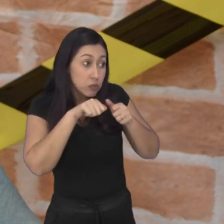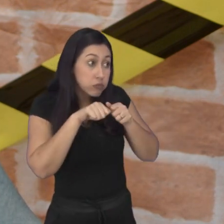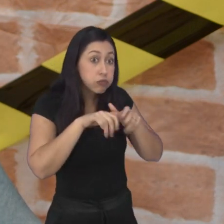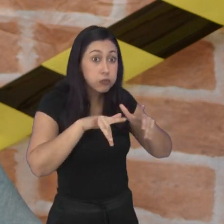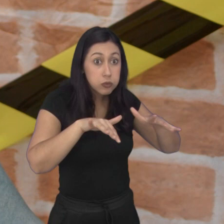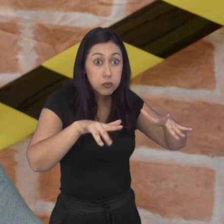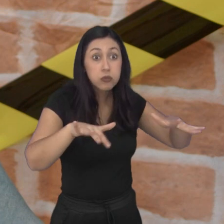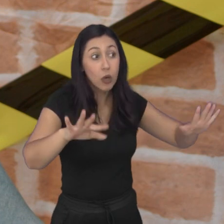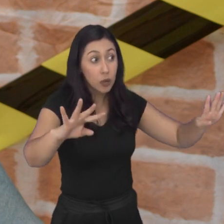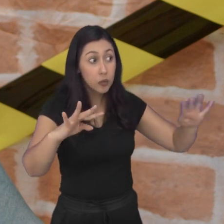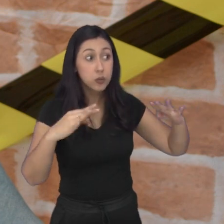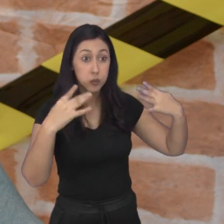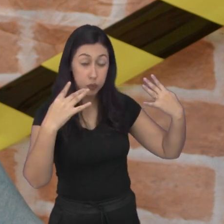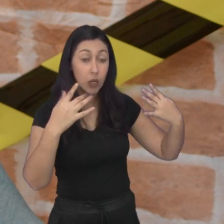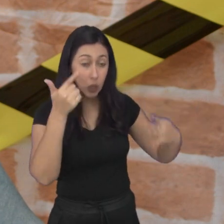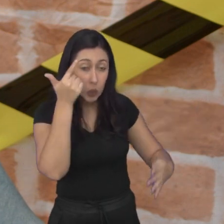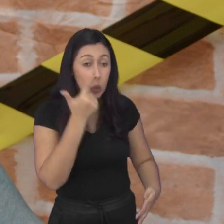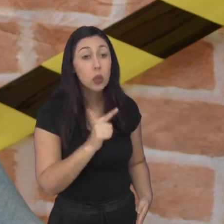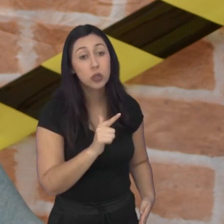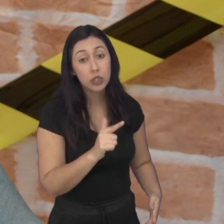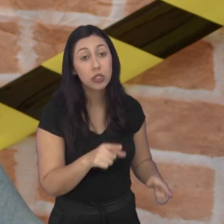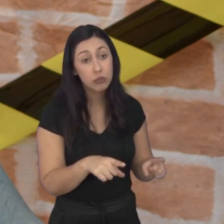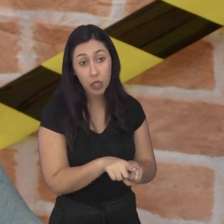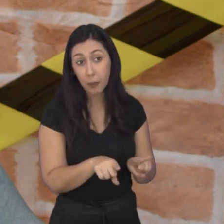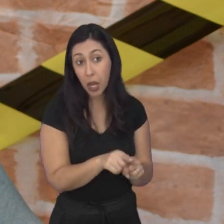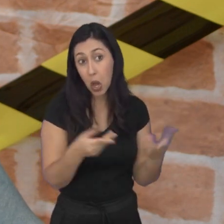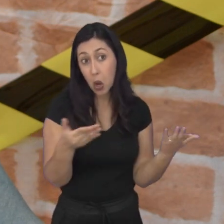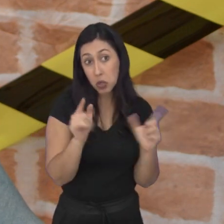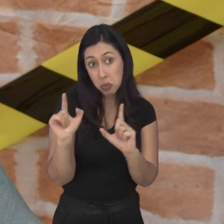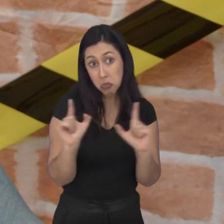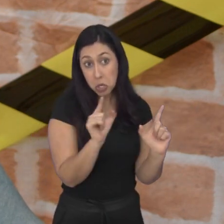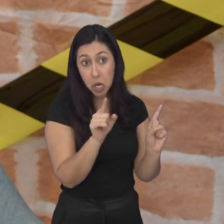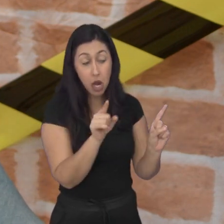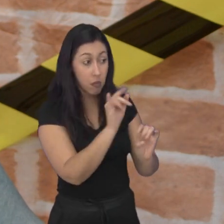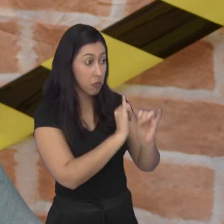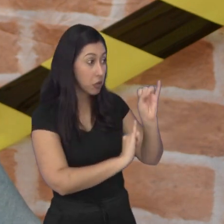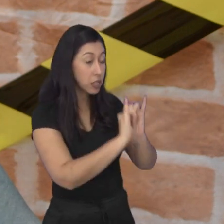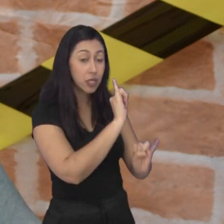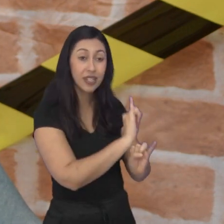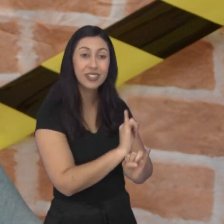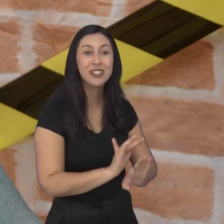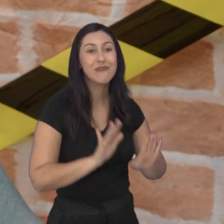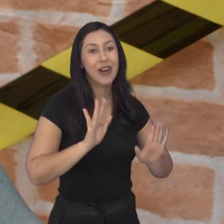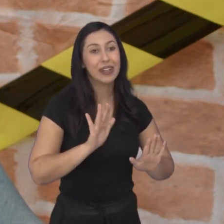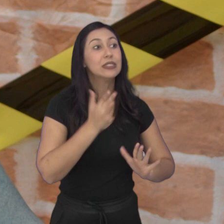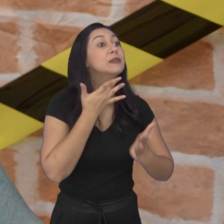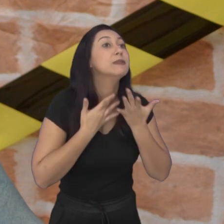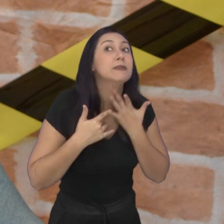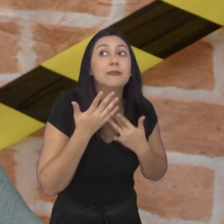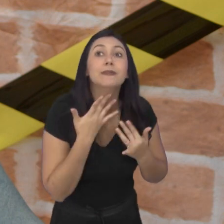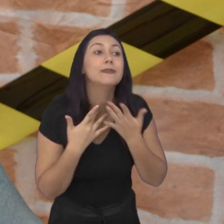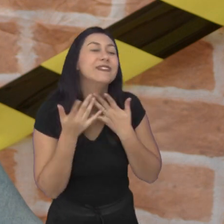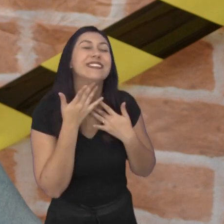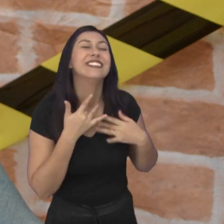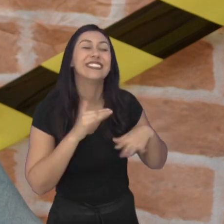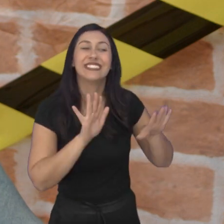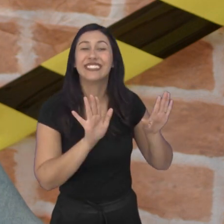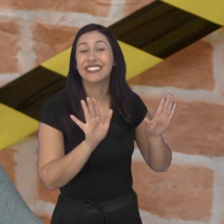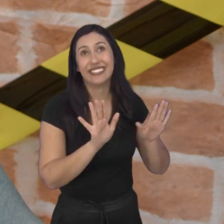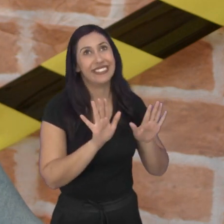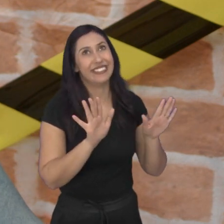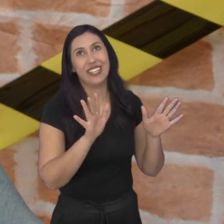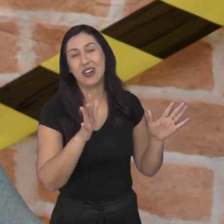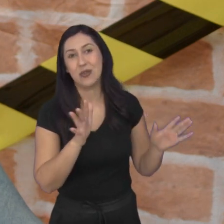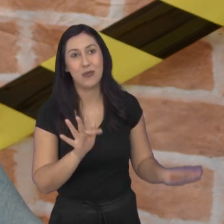proporção de visibilidade, tanto em programas como esse, quanto na internet, mas é um pouco pretensioso a gente pensar que alguém vai